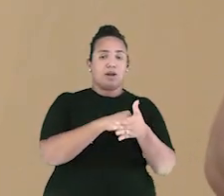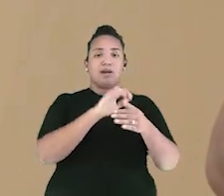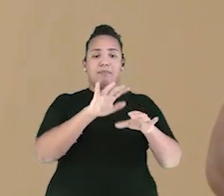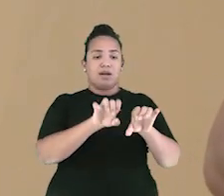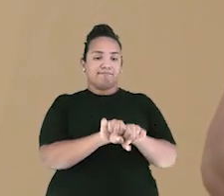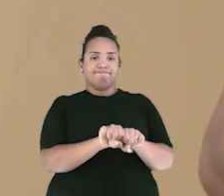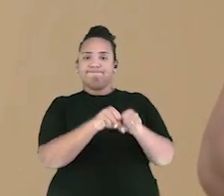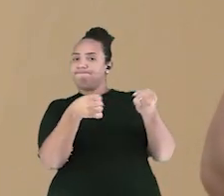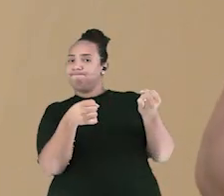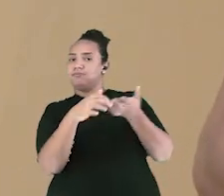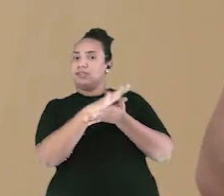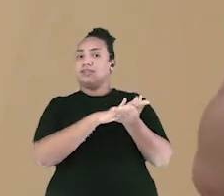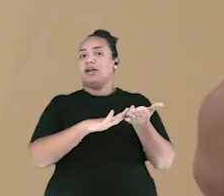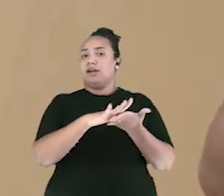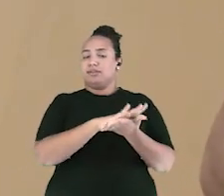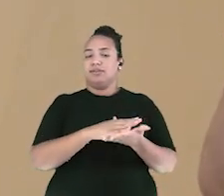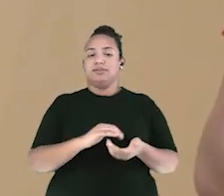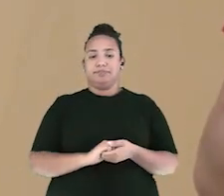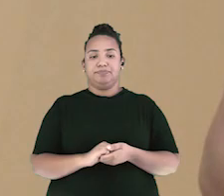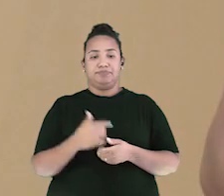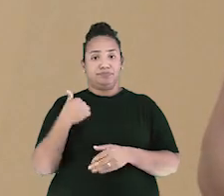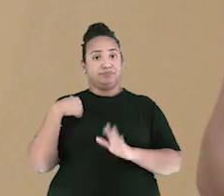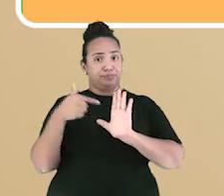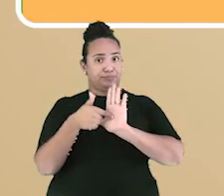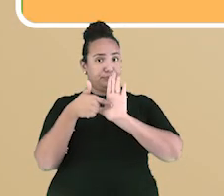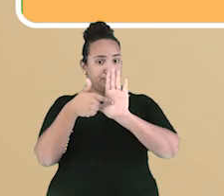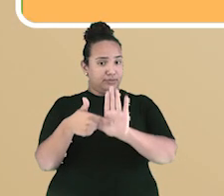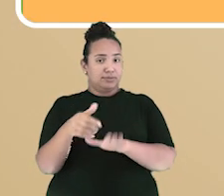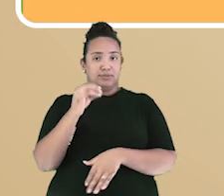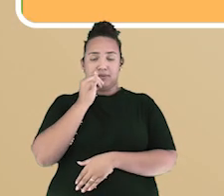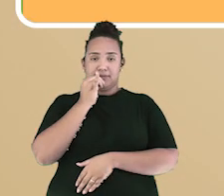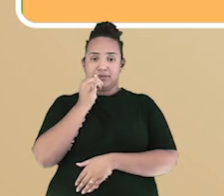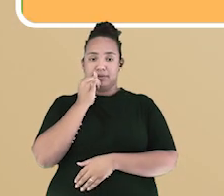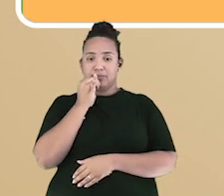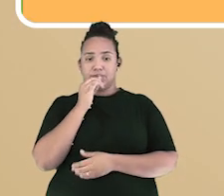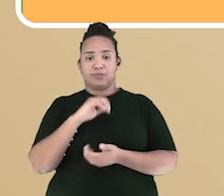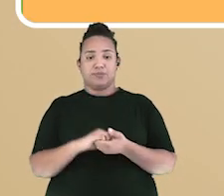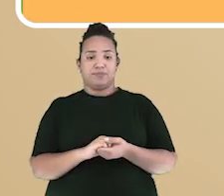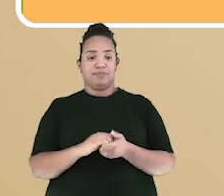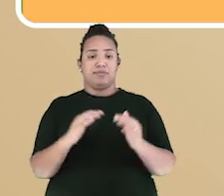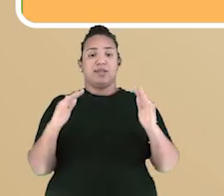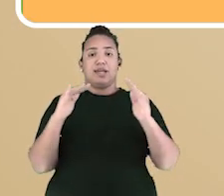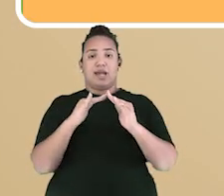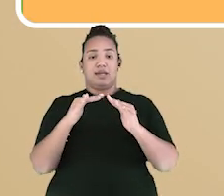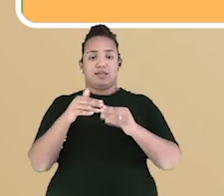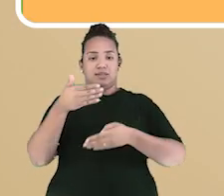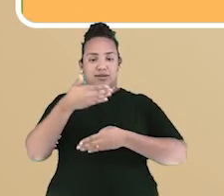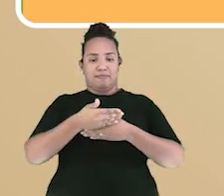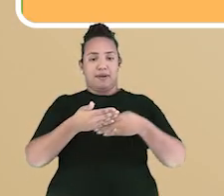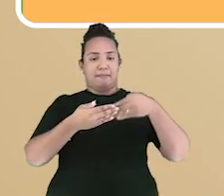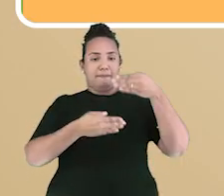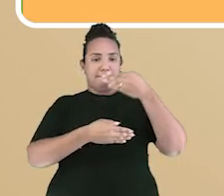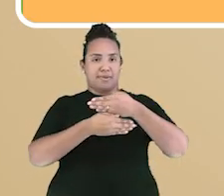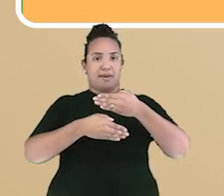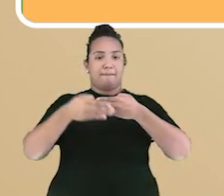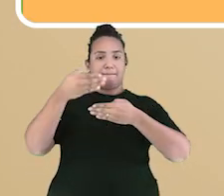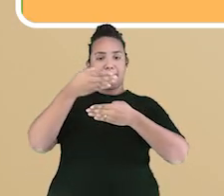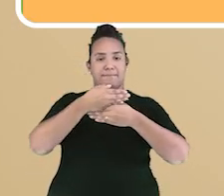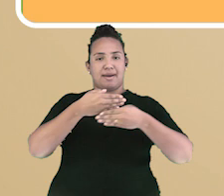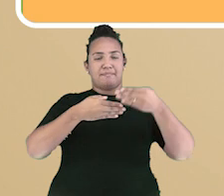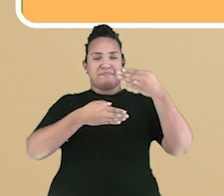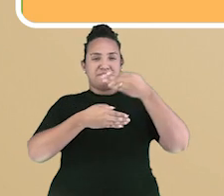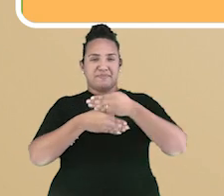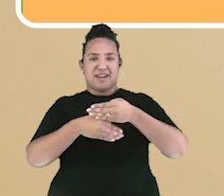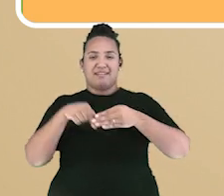partir. Vamos citar alguns casos para ficar mais claro? Vamos pegar como exemplo a casa de alvenaria. Quando o pedreiro faz